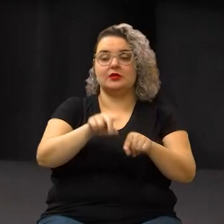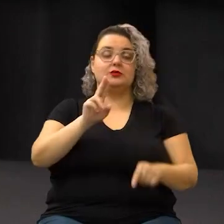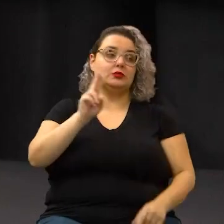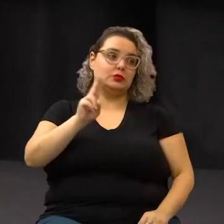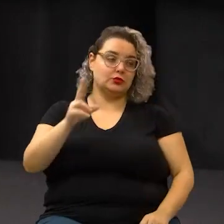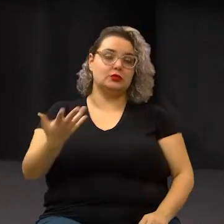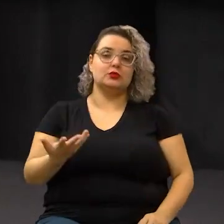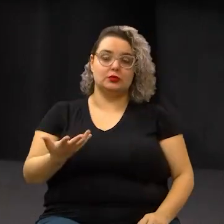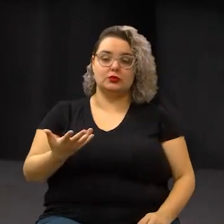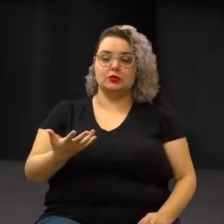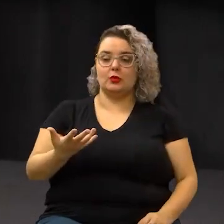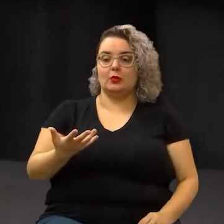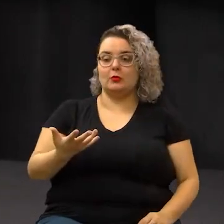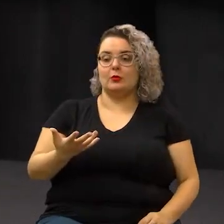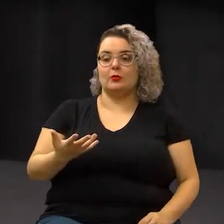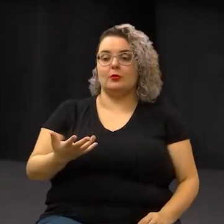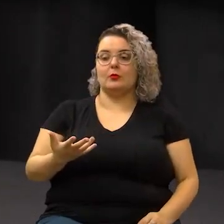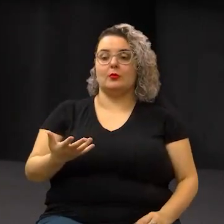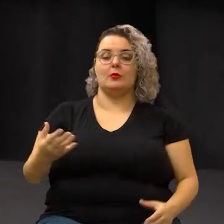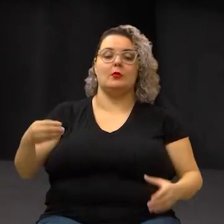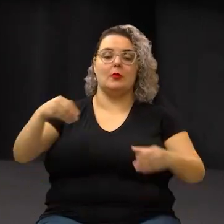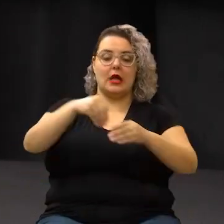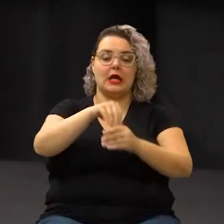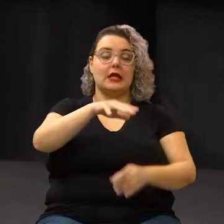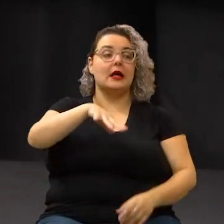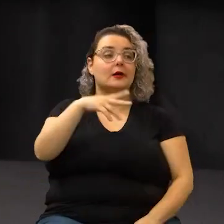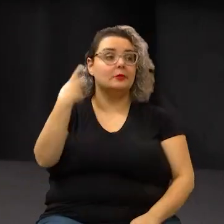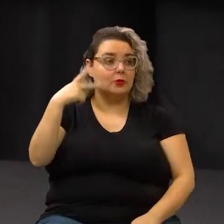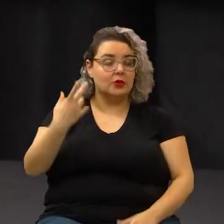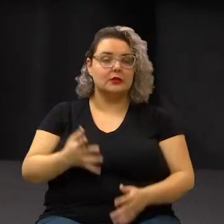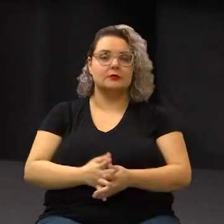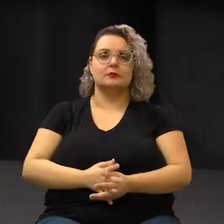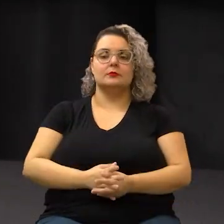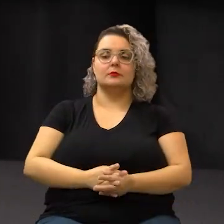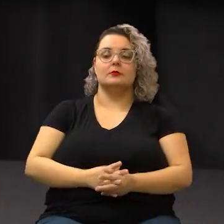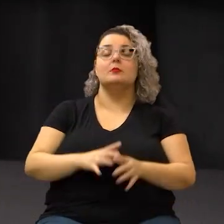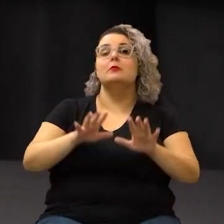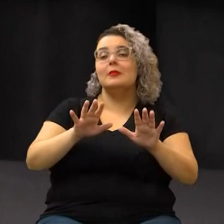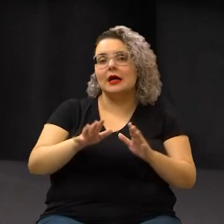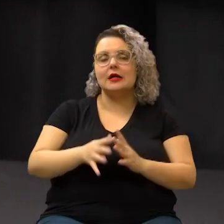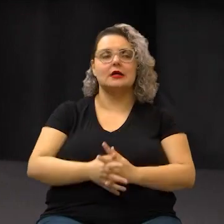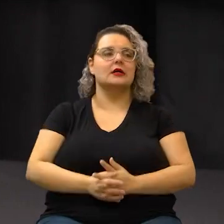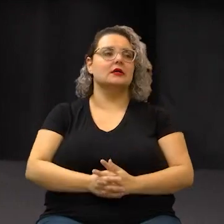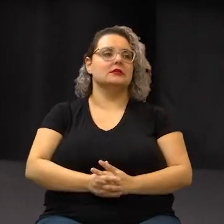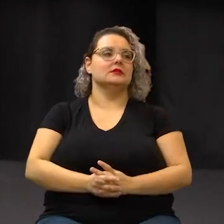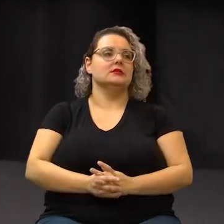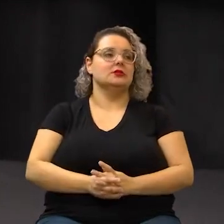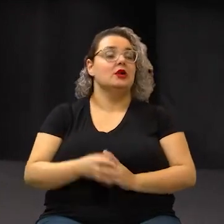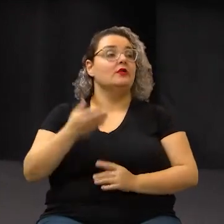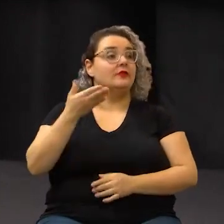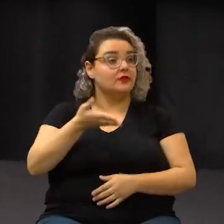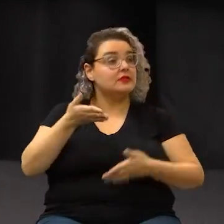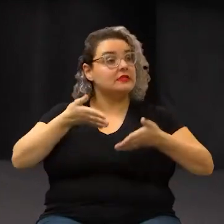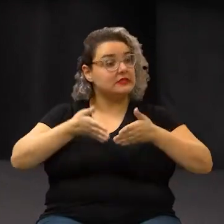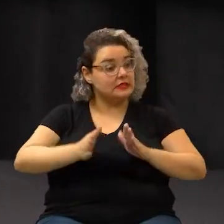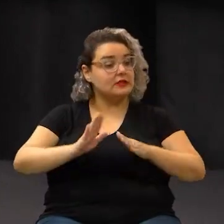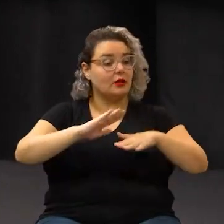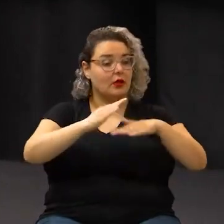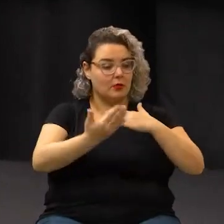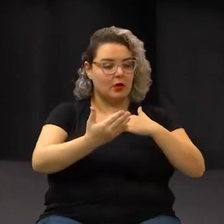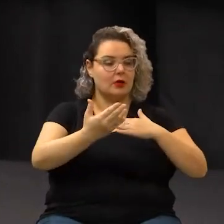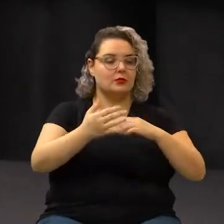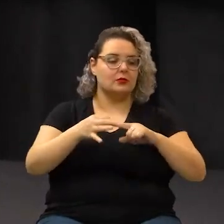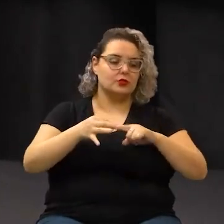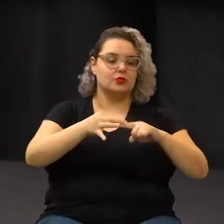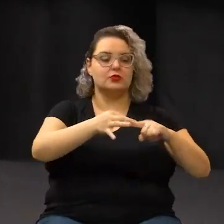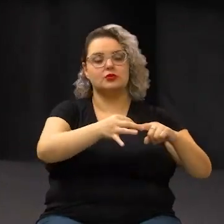de trazer essa questão do nome para a parte política. Mas você já nasceu em um bairro